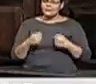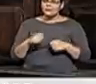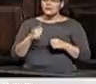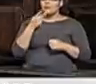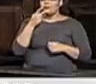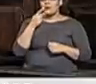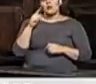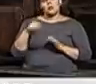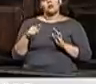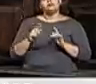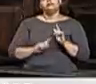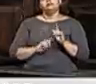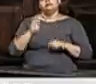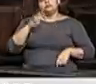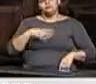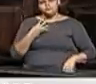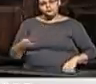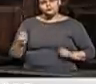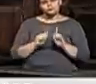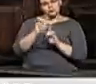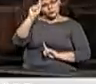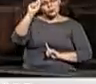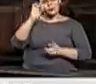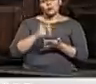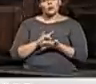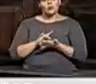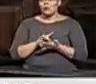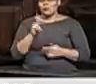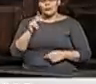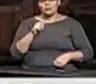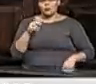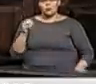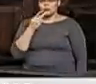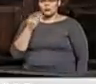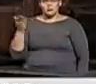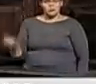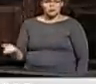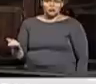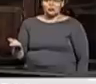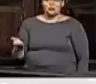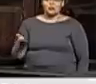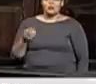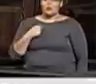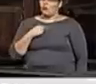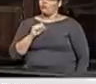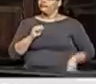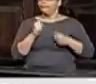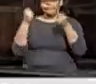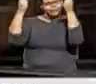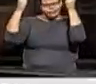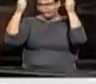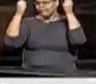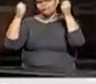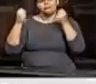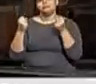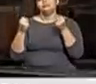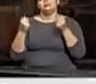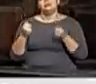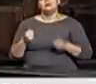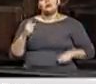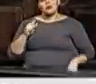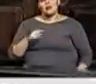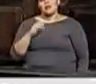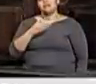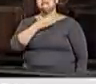dados reais que nós ainda não temos. O Pezão disse o seguinte, eu fiquei marara com isso, presidente.